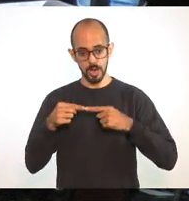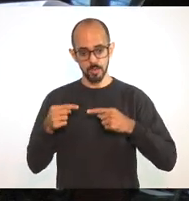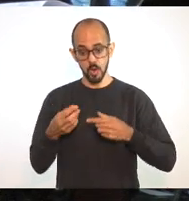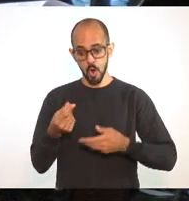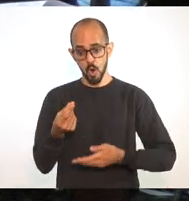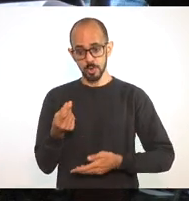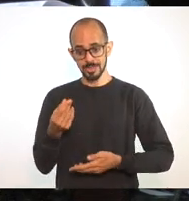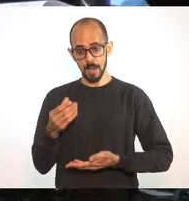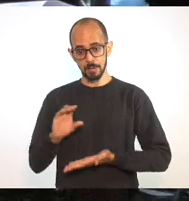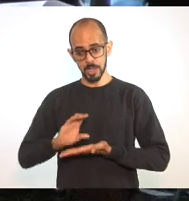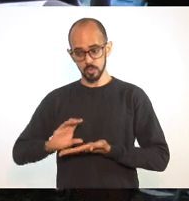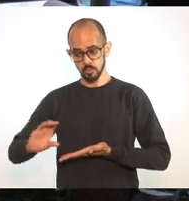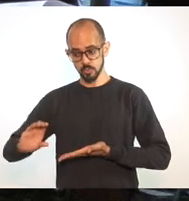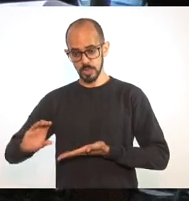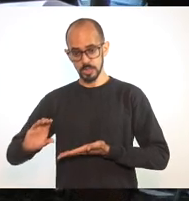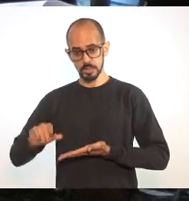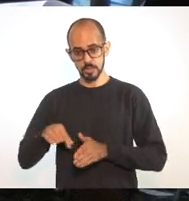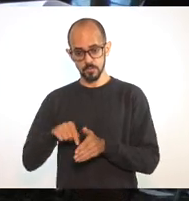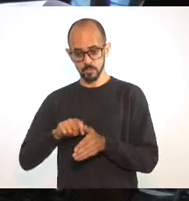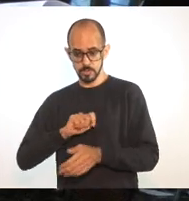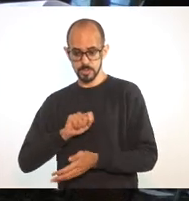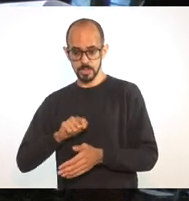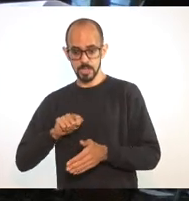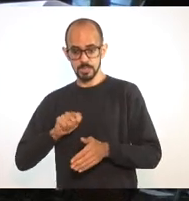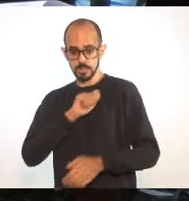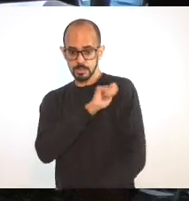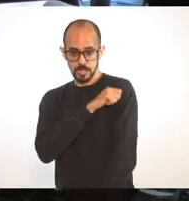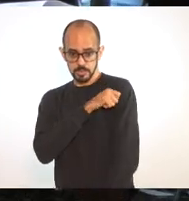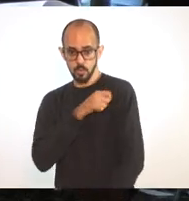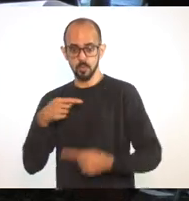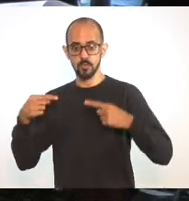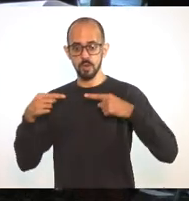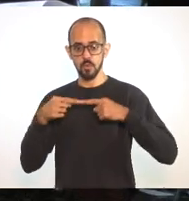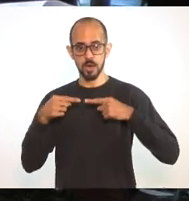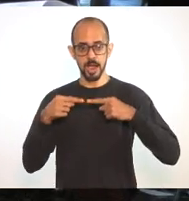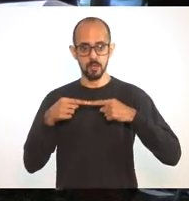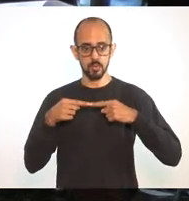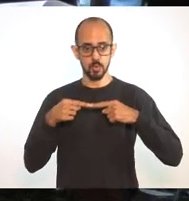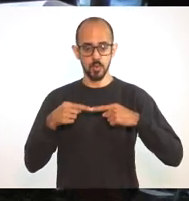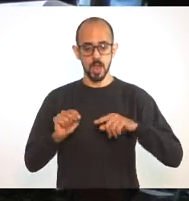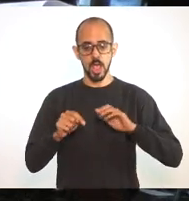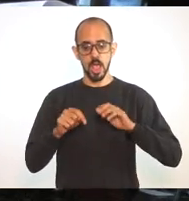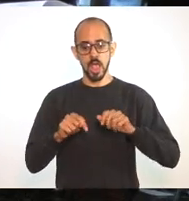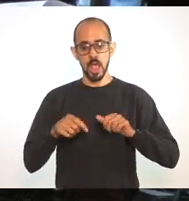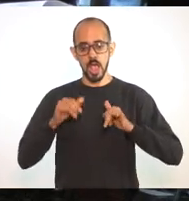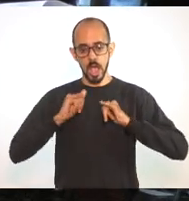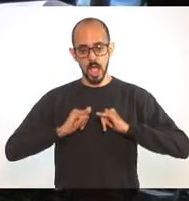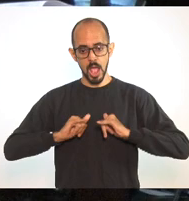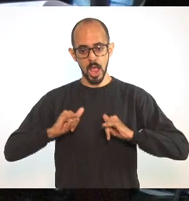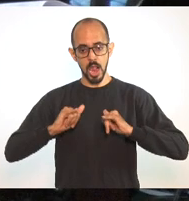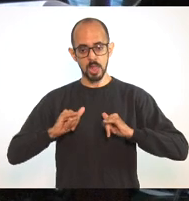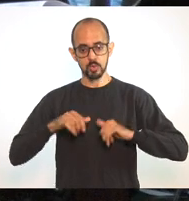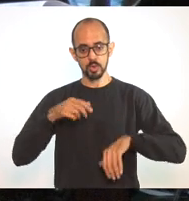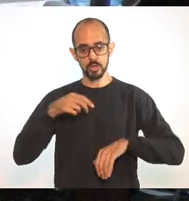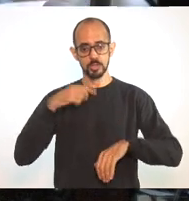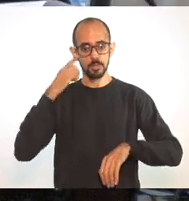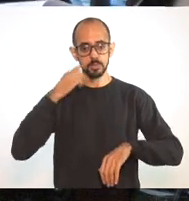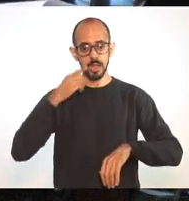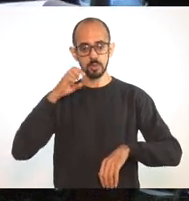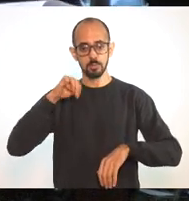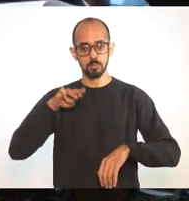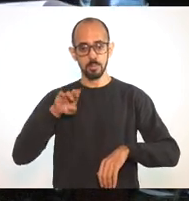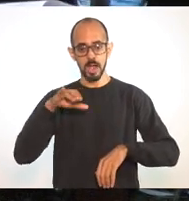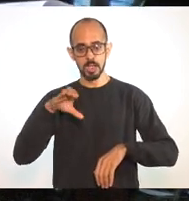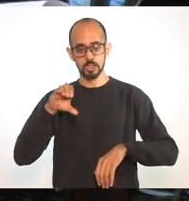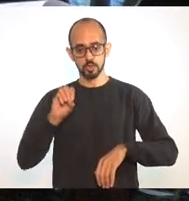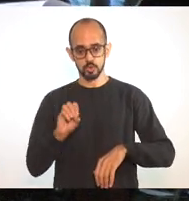finanças, fiscalização financeira e controle favorável. Relatores, deputado Márcio Pacheco, enfermeira Rejane, coronel